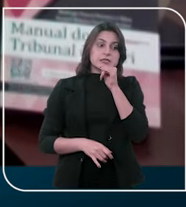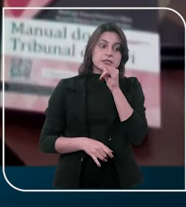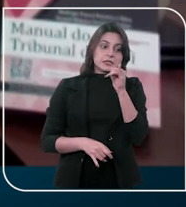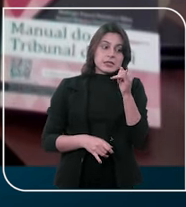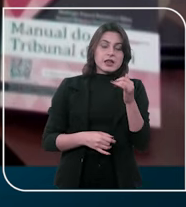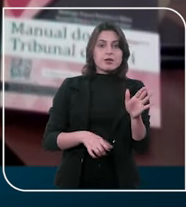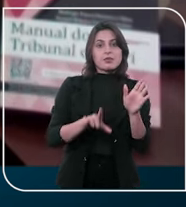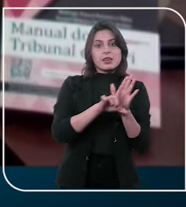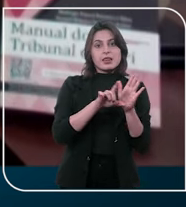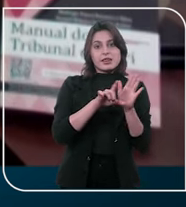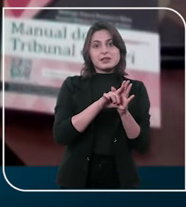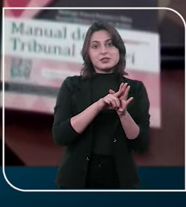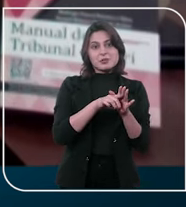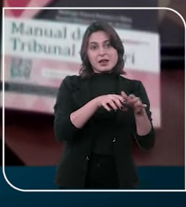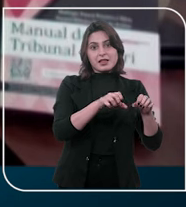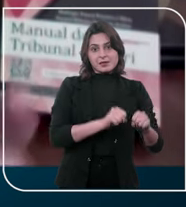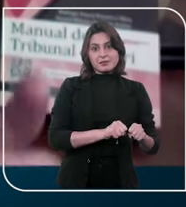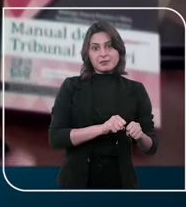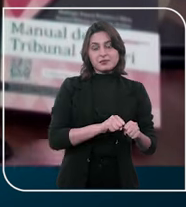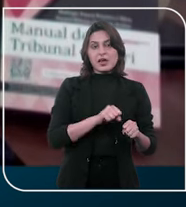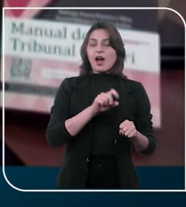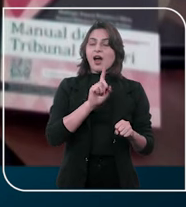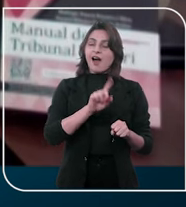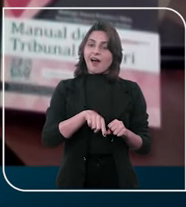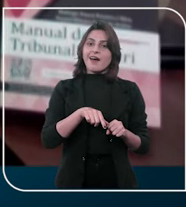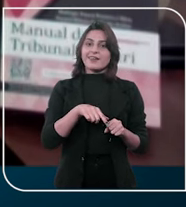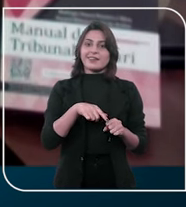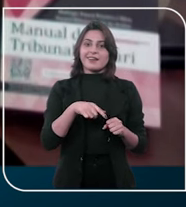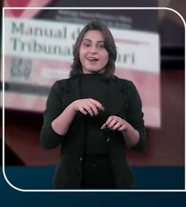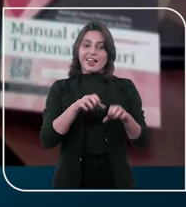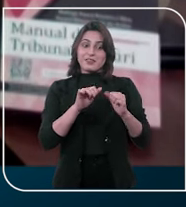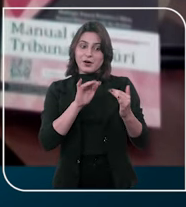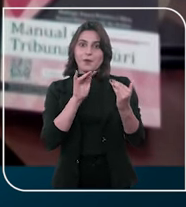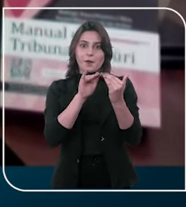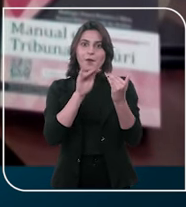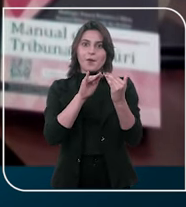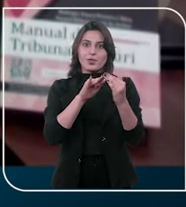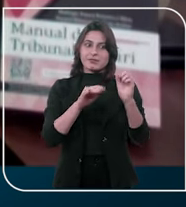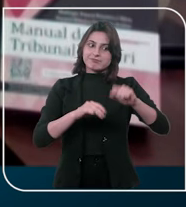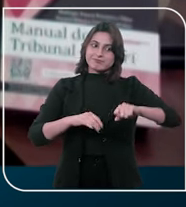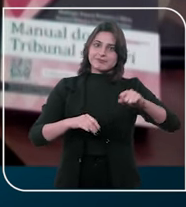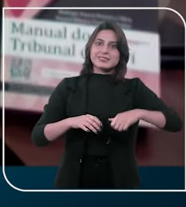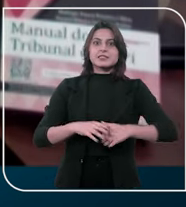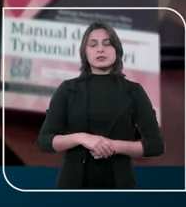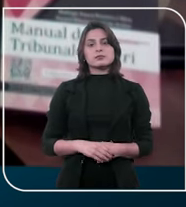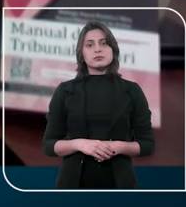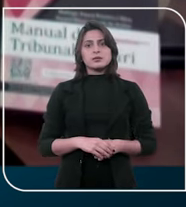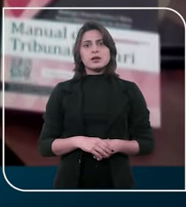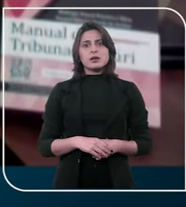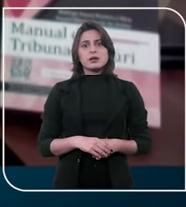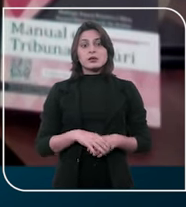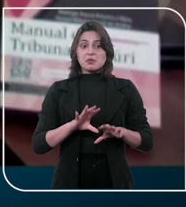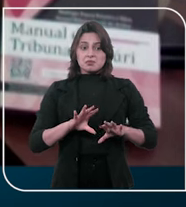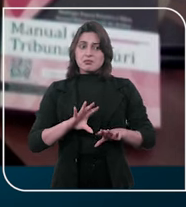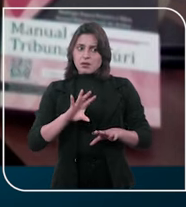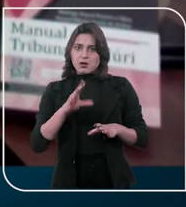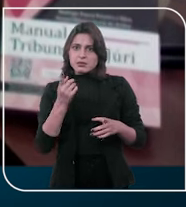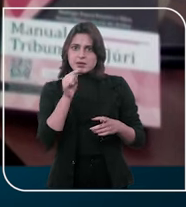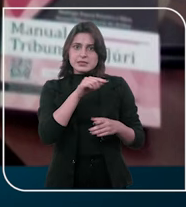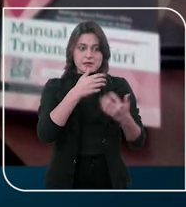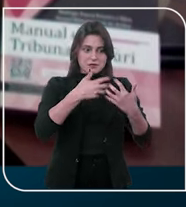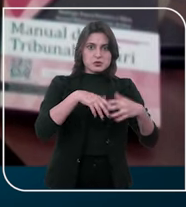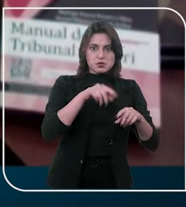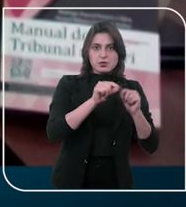defesa vai concordar com sim, né? É isso que é votado, né? A terceira pergunta é o que a gente chama, que sempre